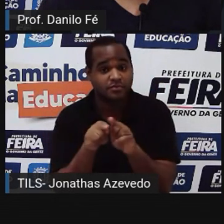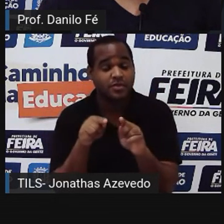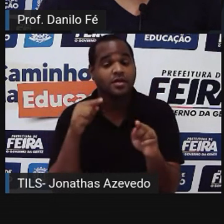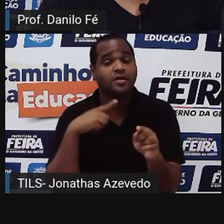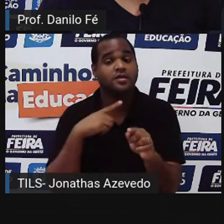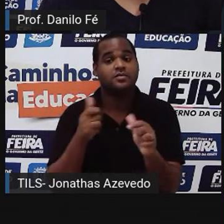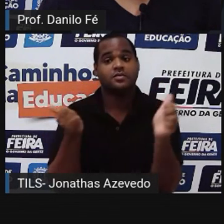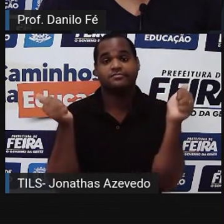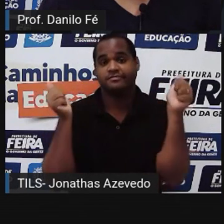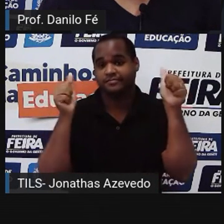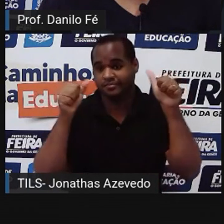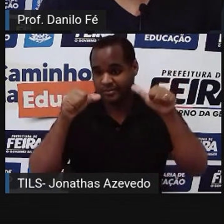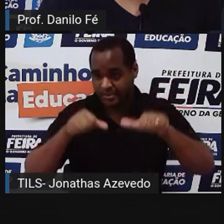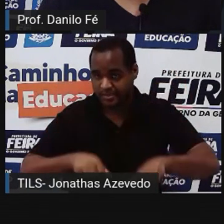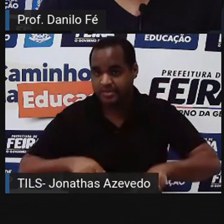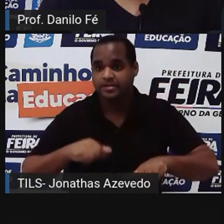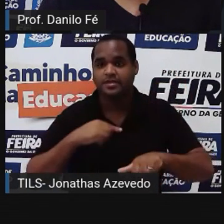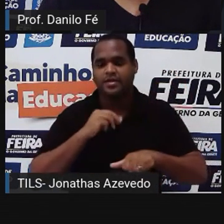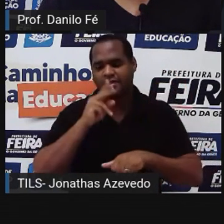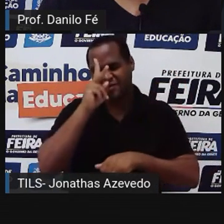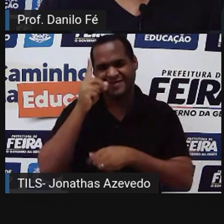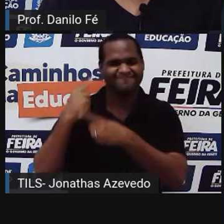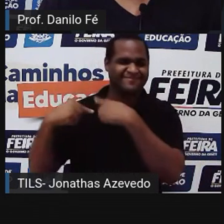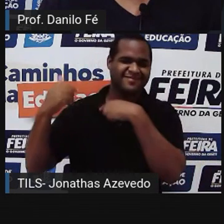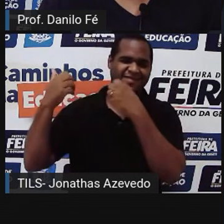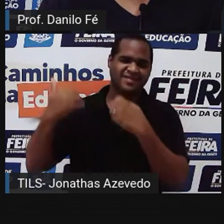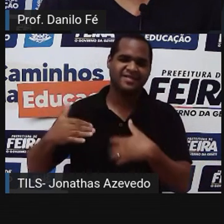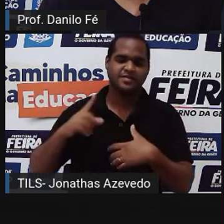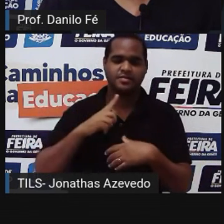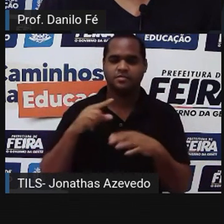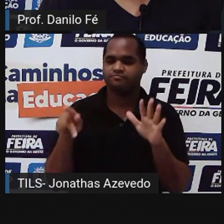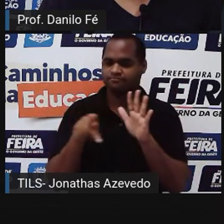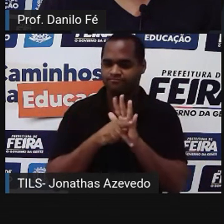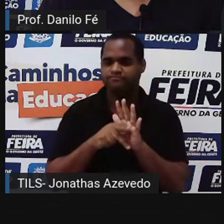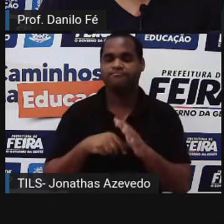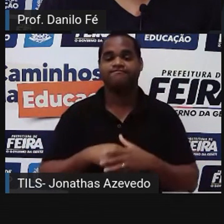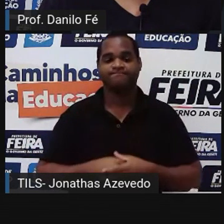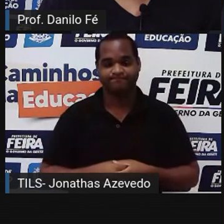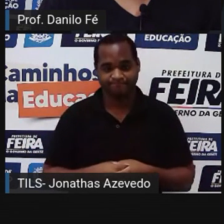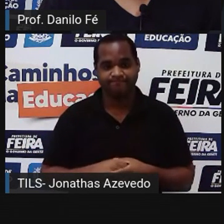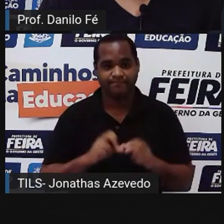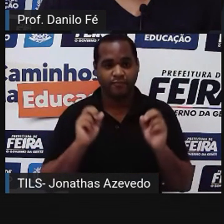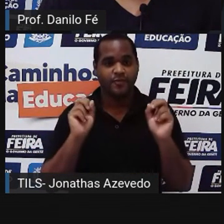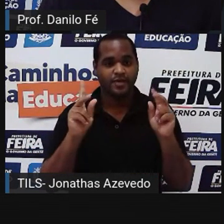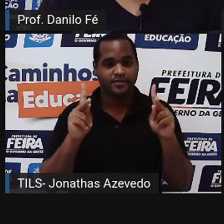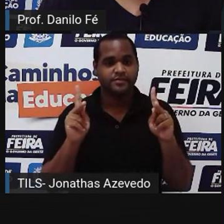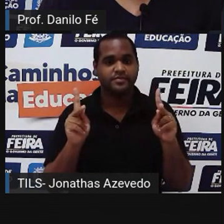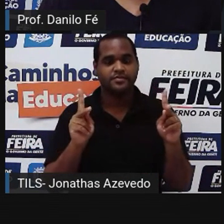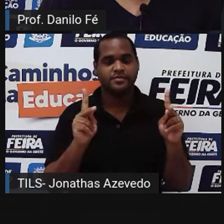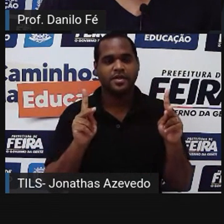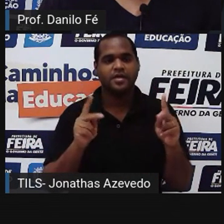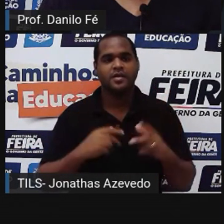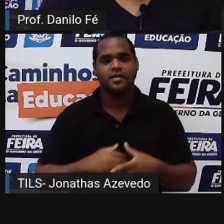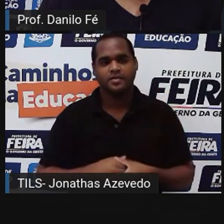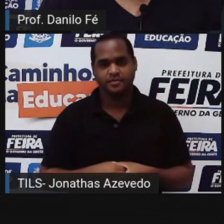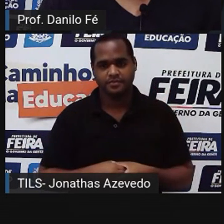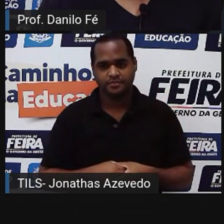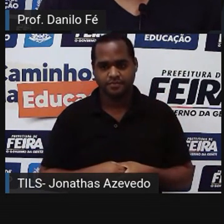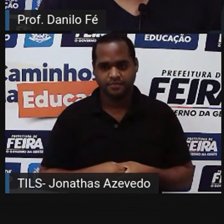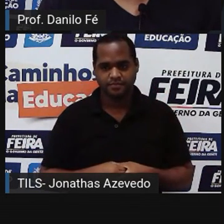mais cruéis que a história humana presenciou. Ok?